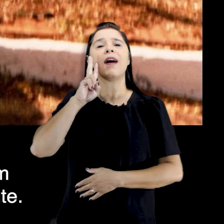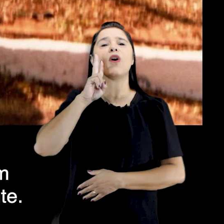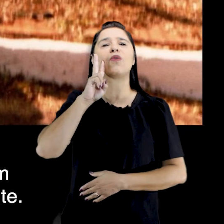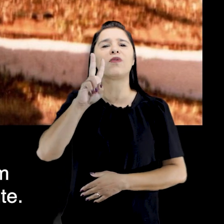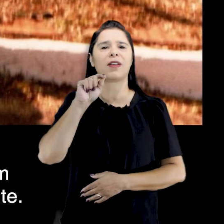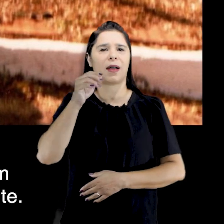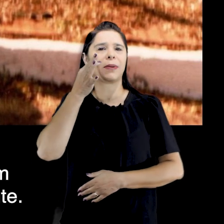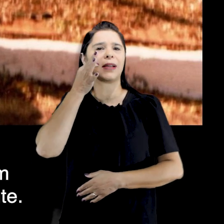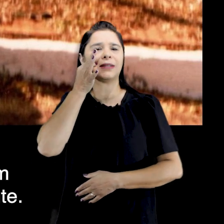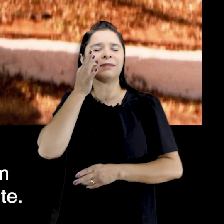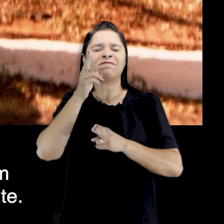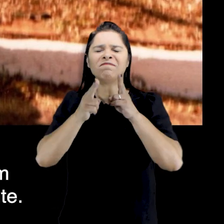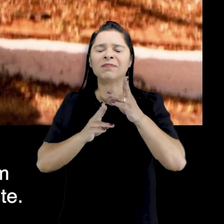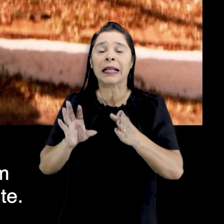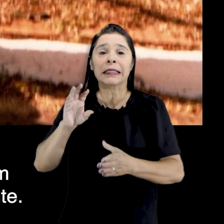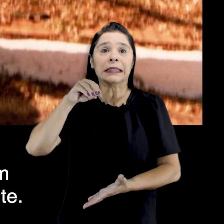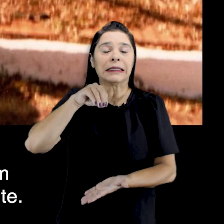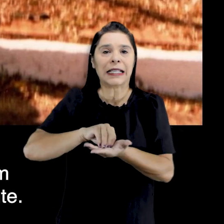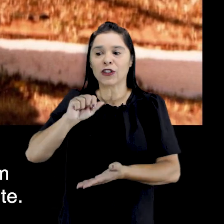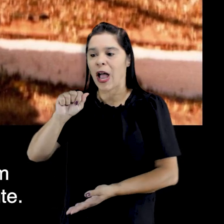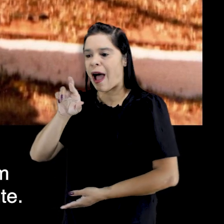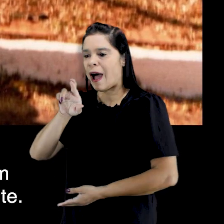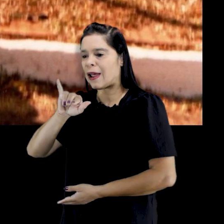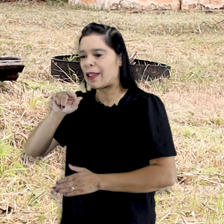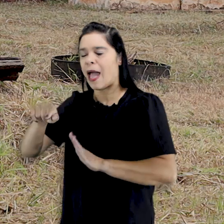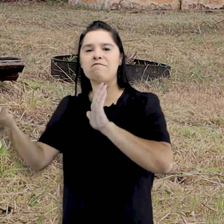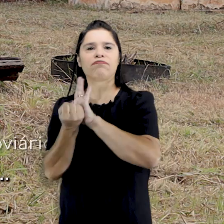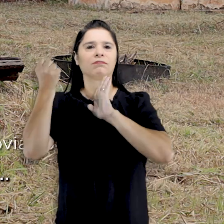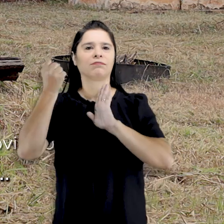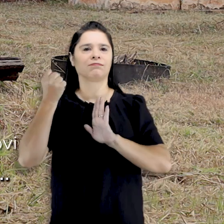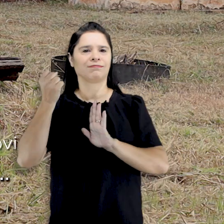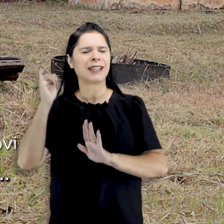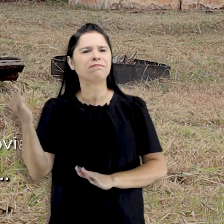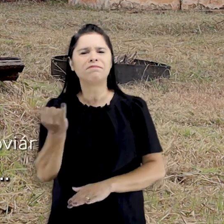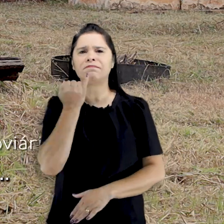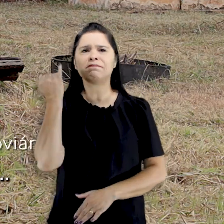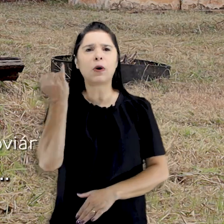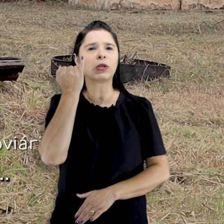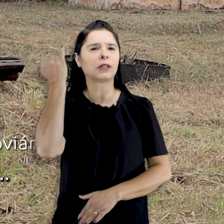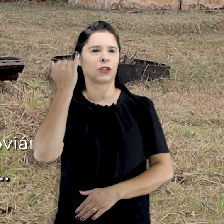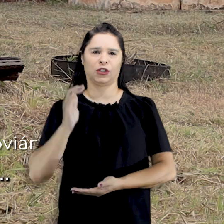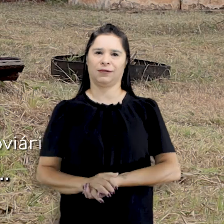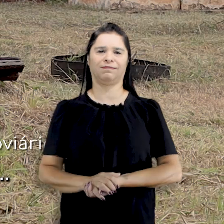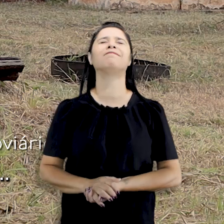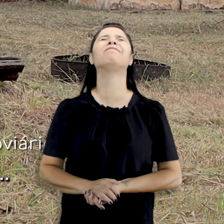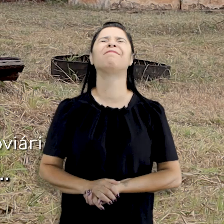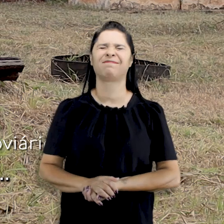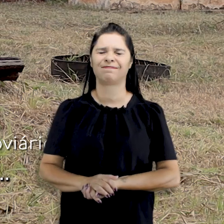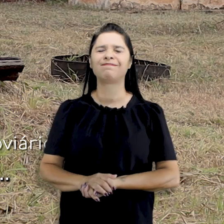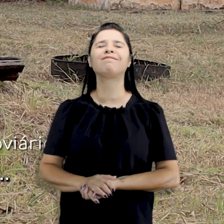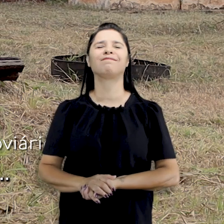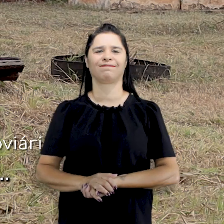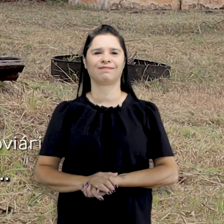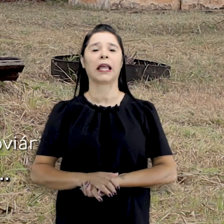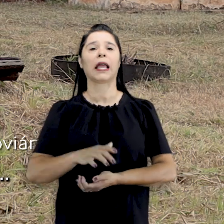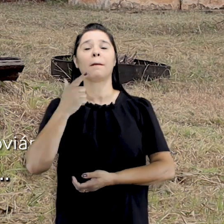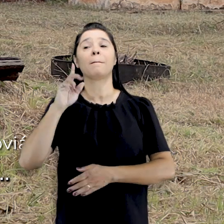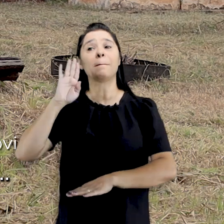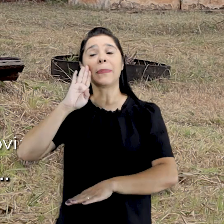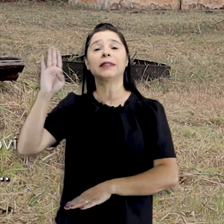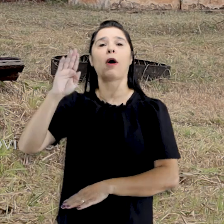que a presença da ferrovia em Araguari era uma coisa muito marcante. Marcante do que as outras cidades da